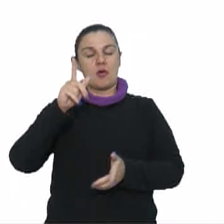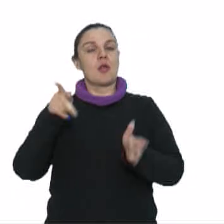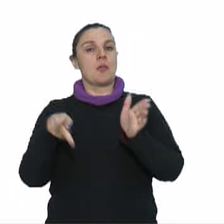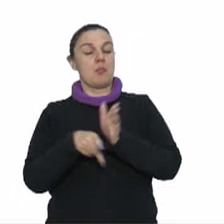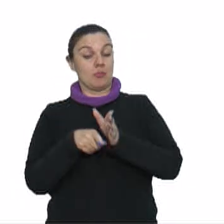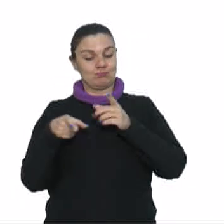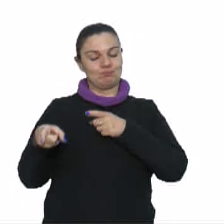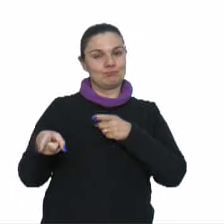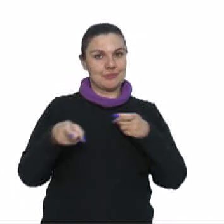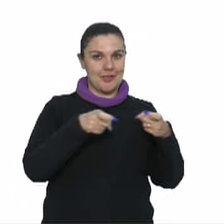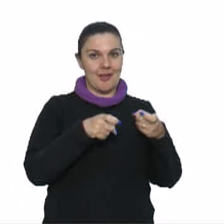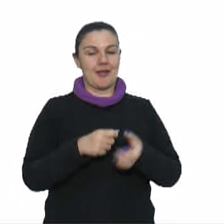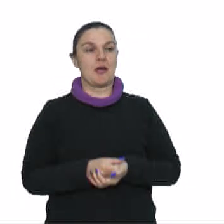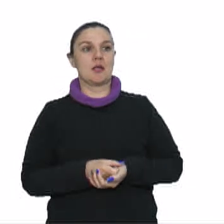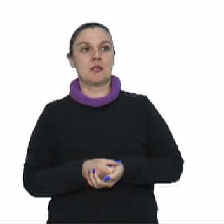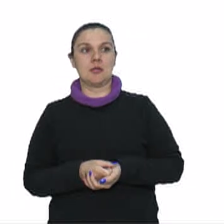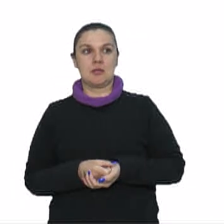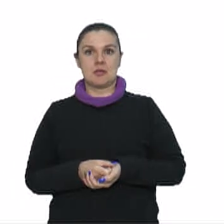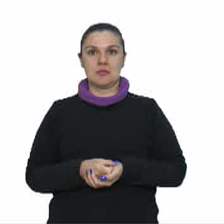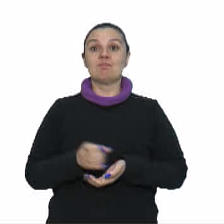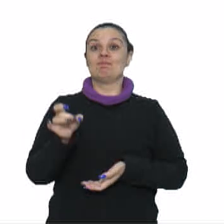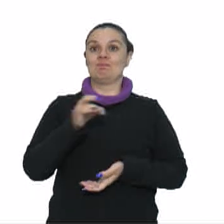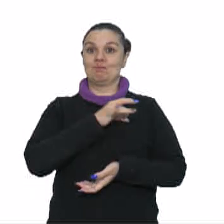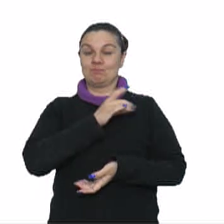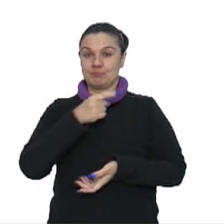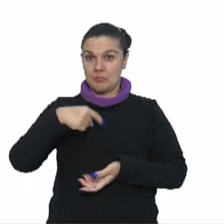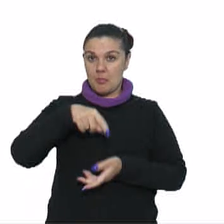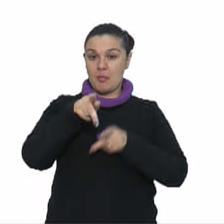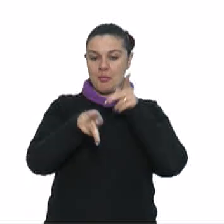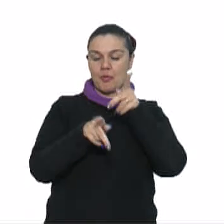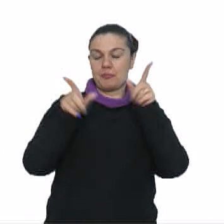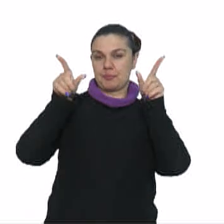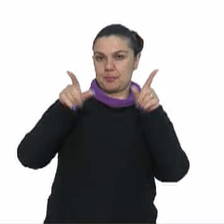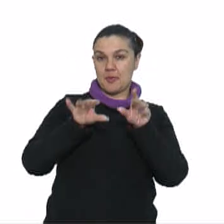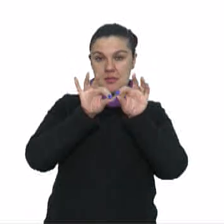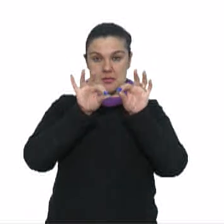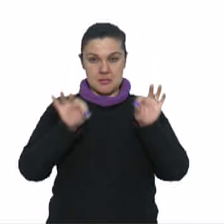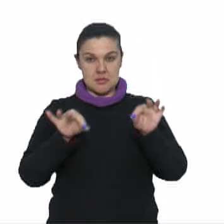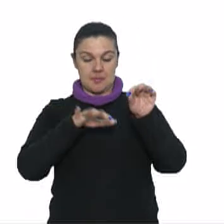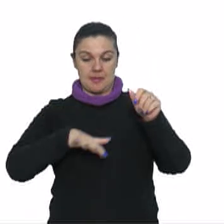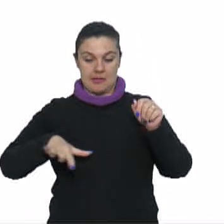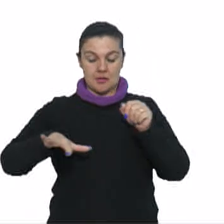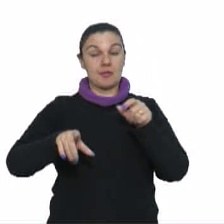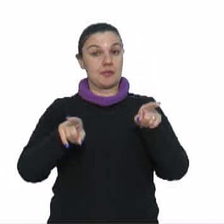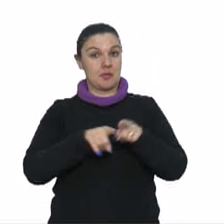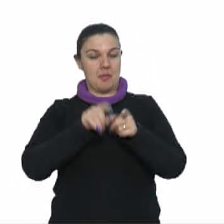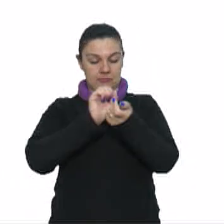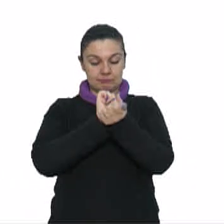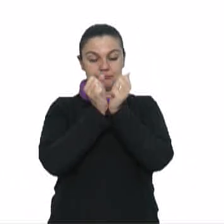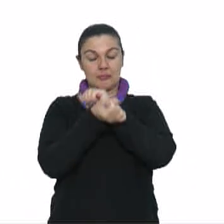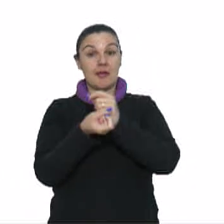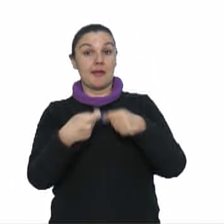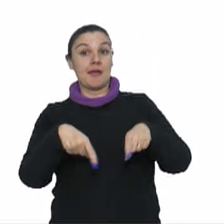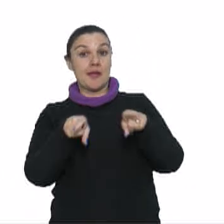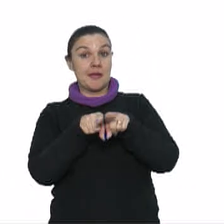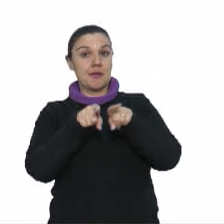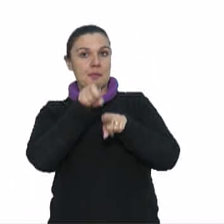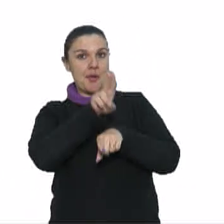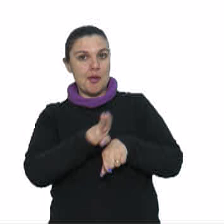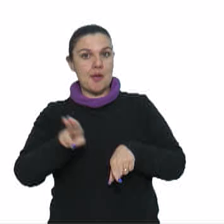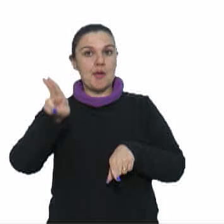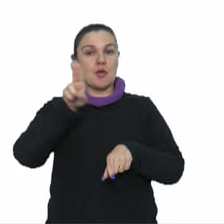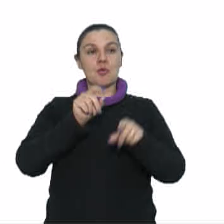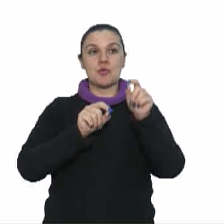concepções de guerra, extremamente temidos por povos menores da região, pela questão da escravidão e também pelo uso